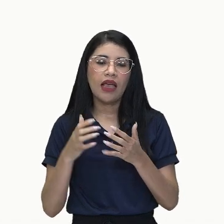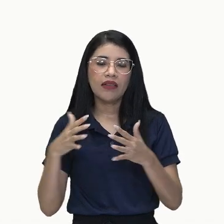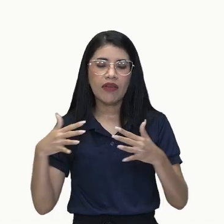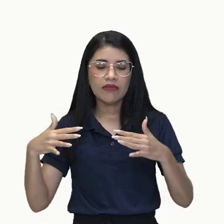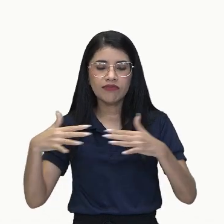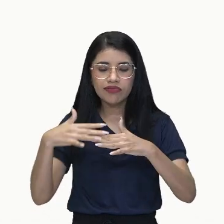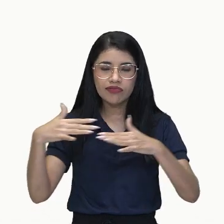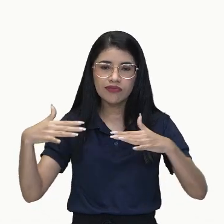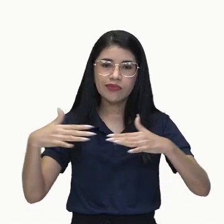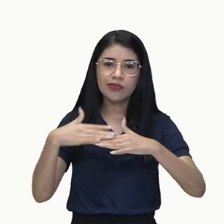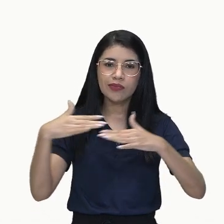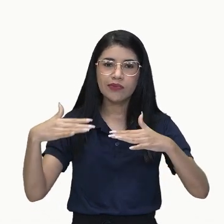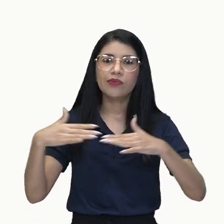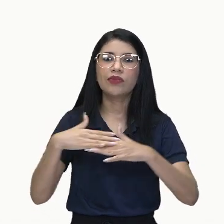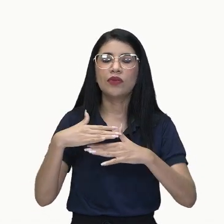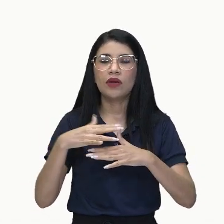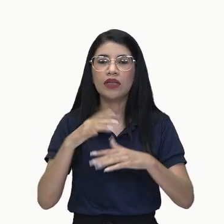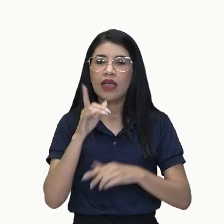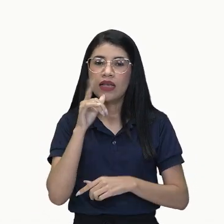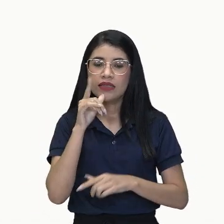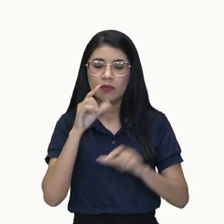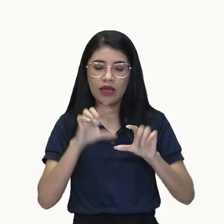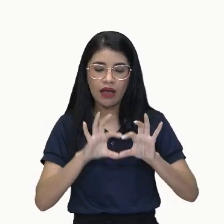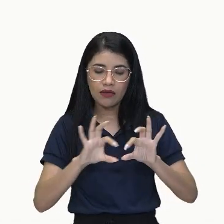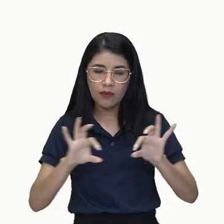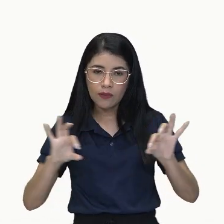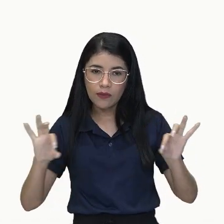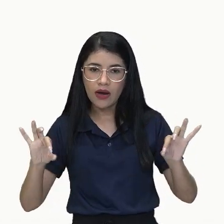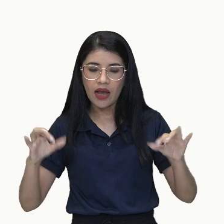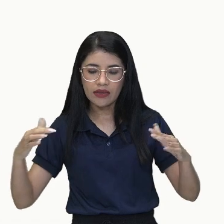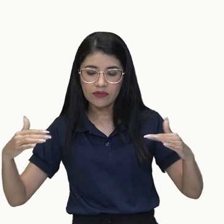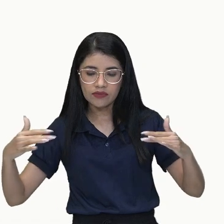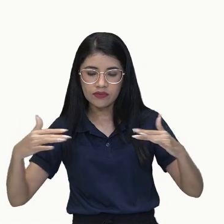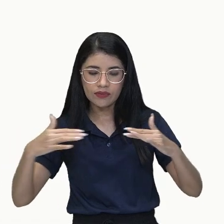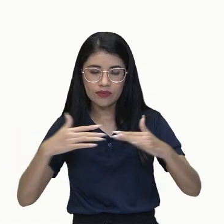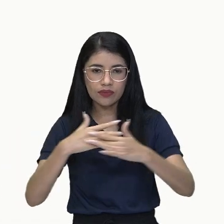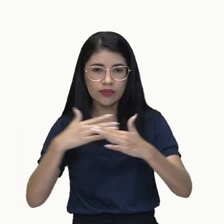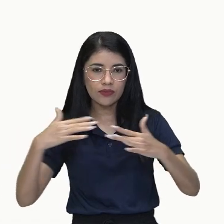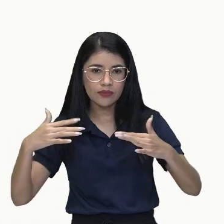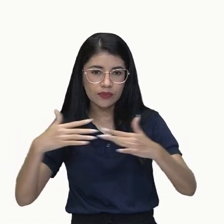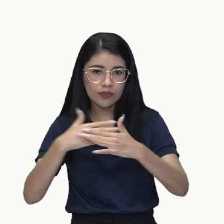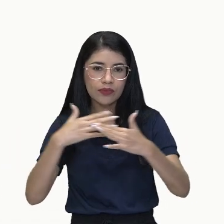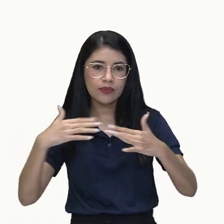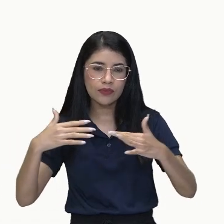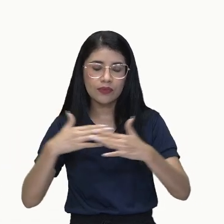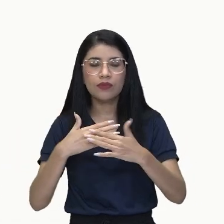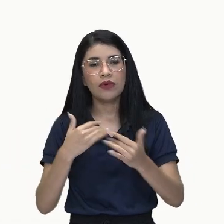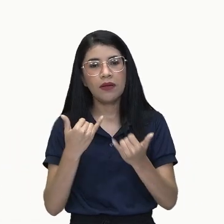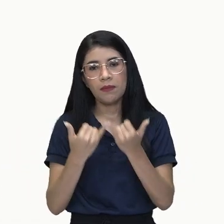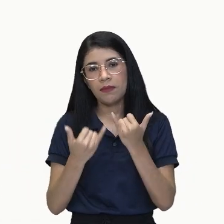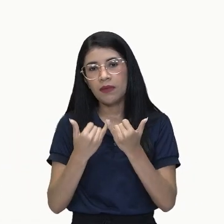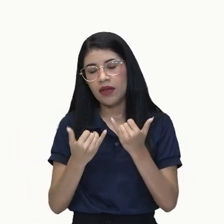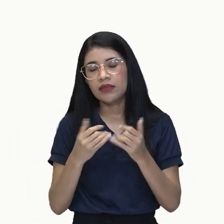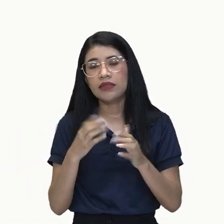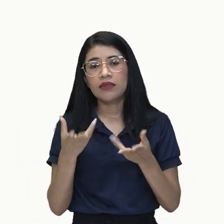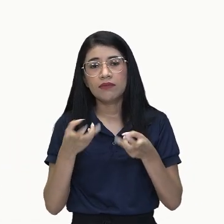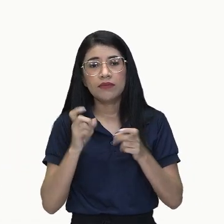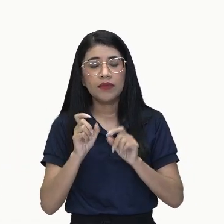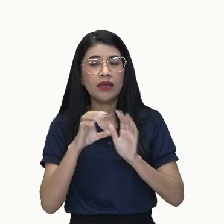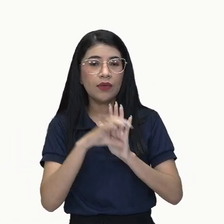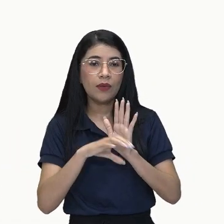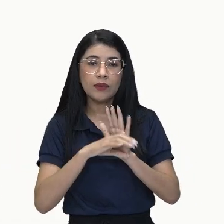o fluxo de água em um cano. Então, vejam aí que este conceito ele é